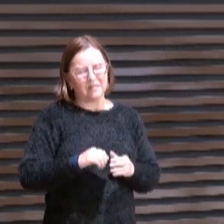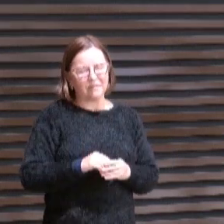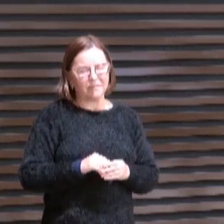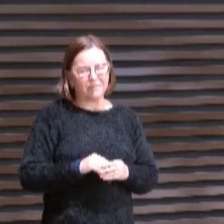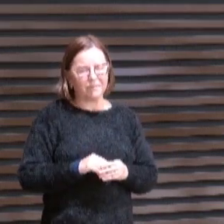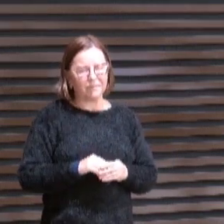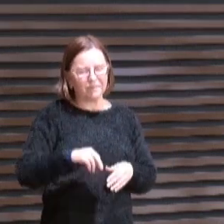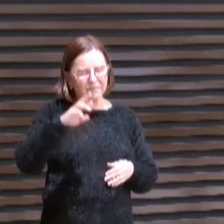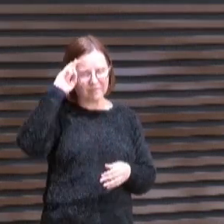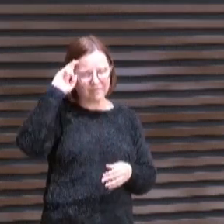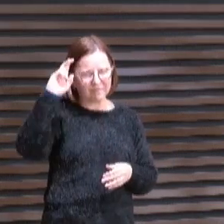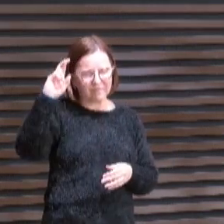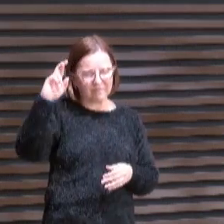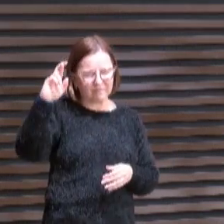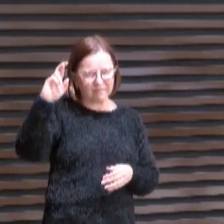E o Senhor